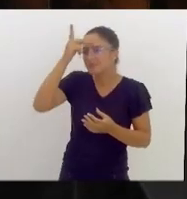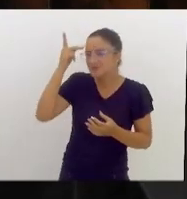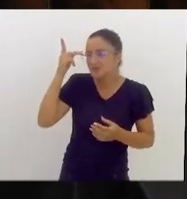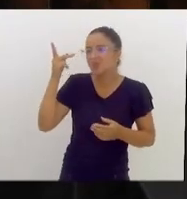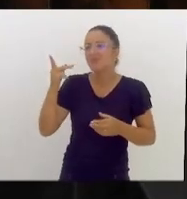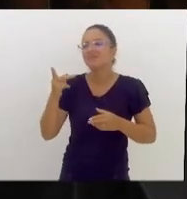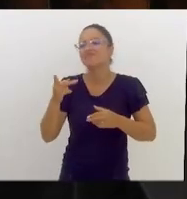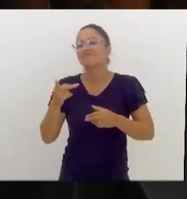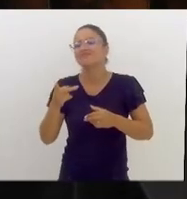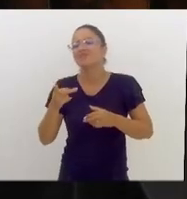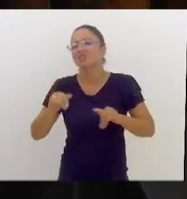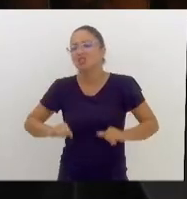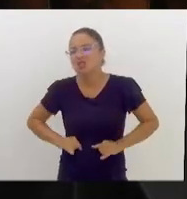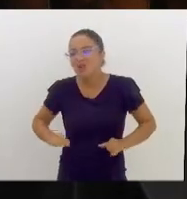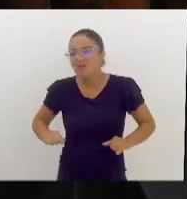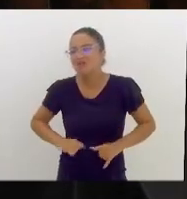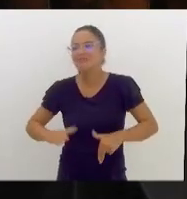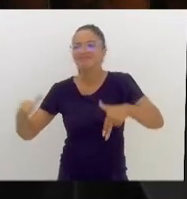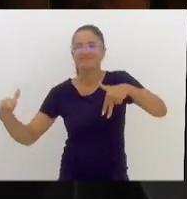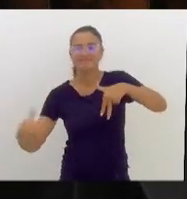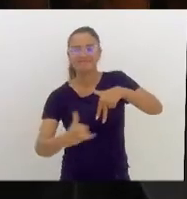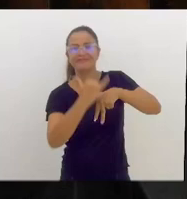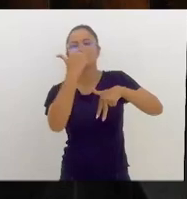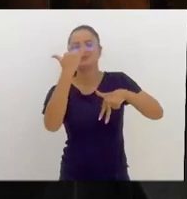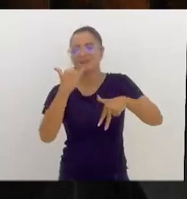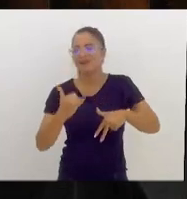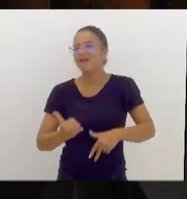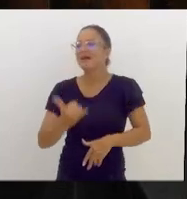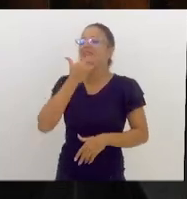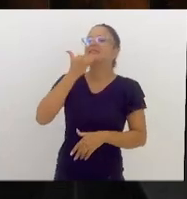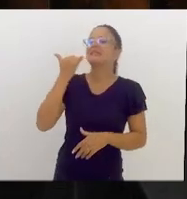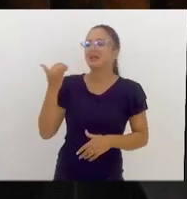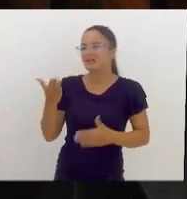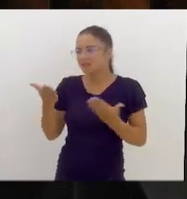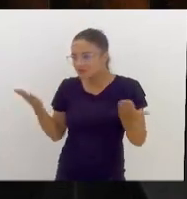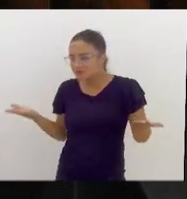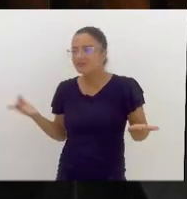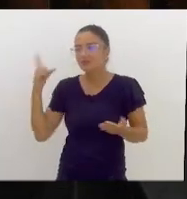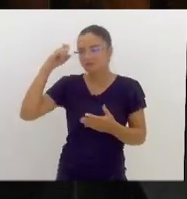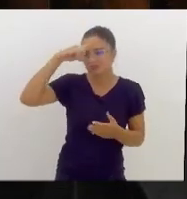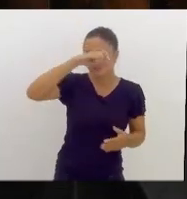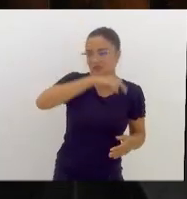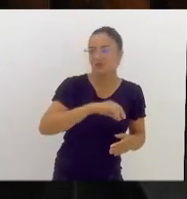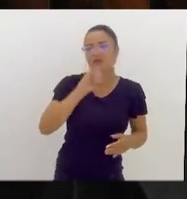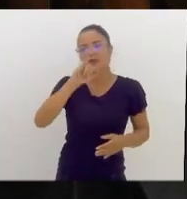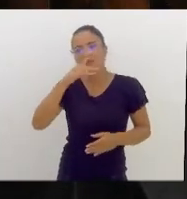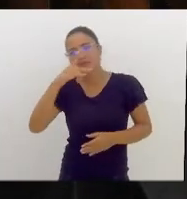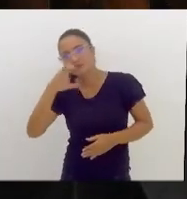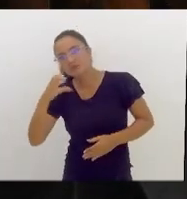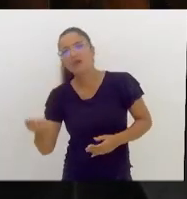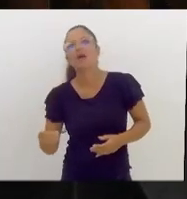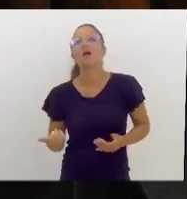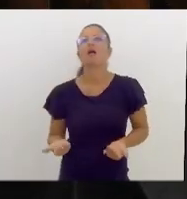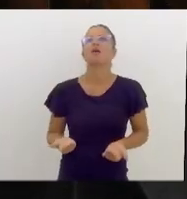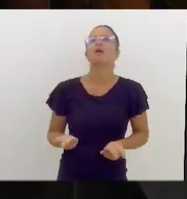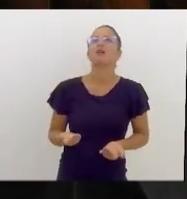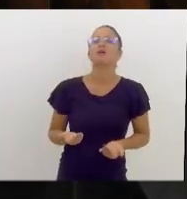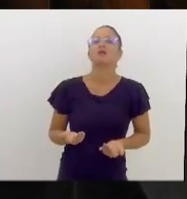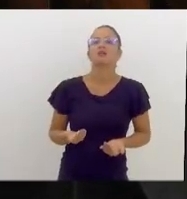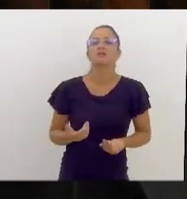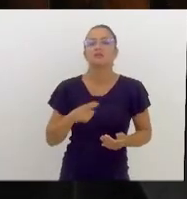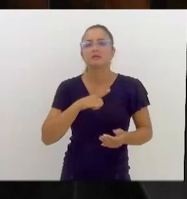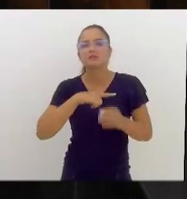familiares de vítimas de acidentes ferroviários, para alteração do indexador do IGP-M para o IPCA, para um sistema